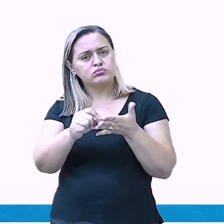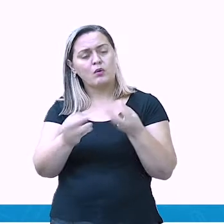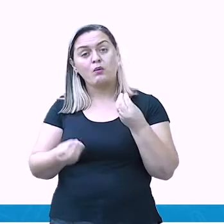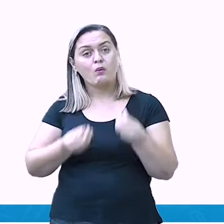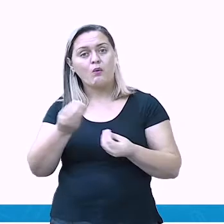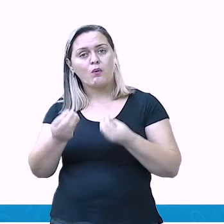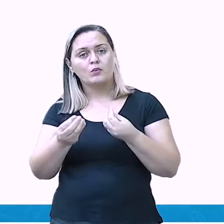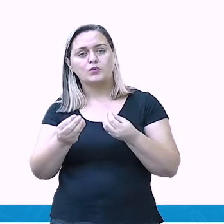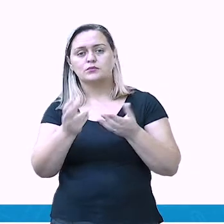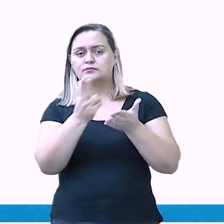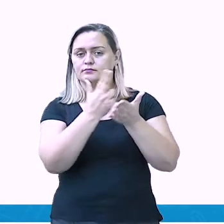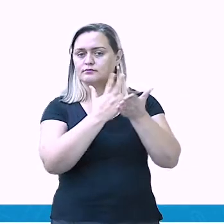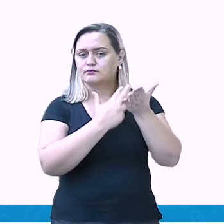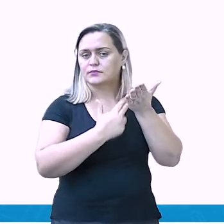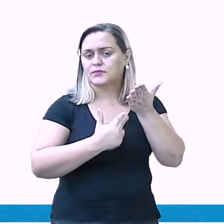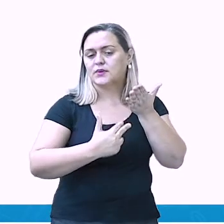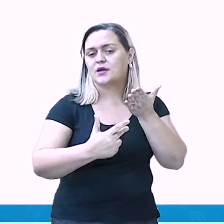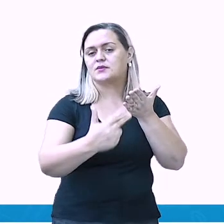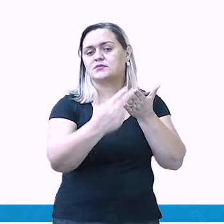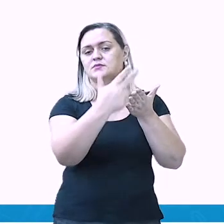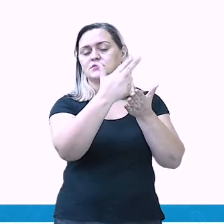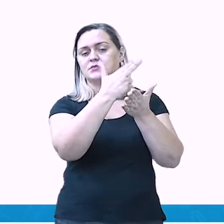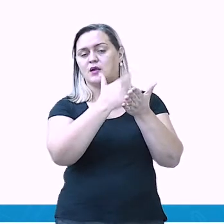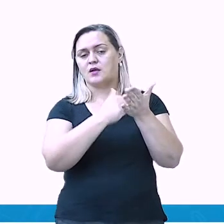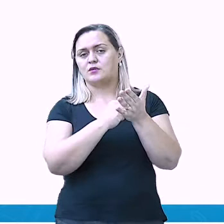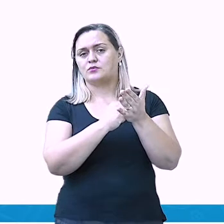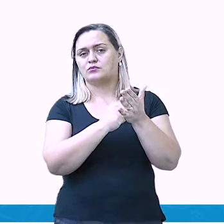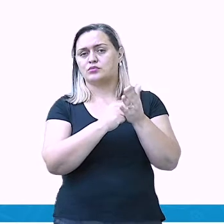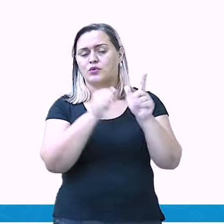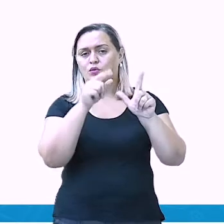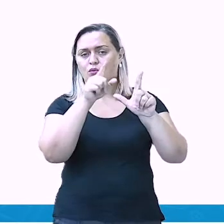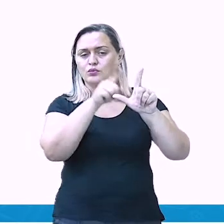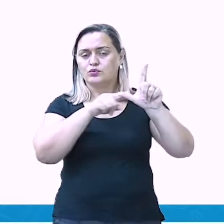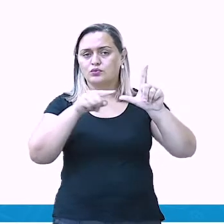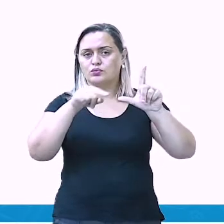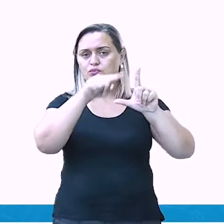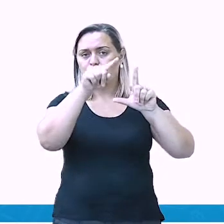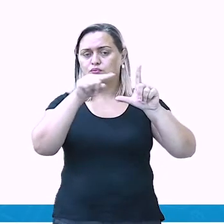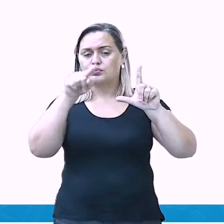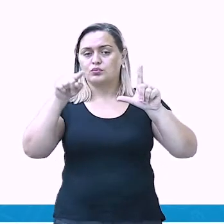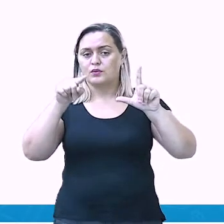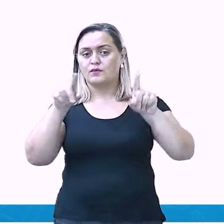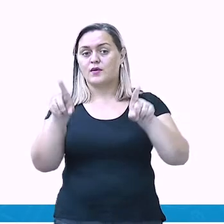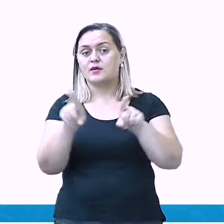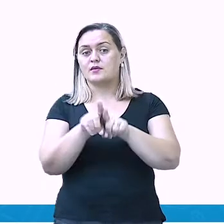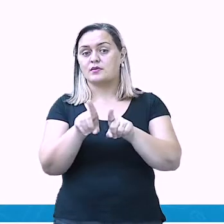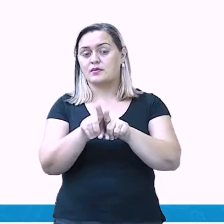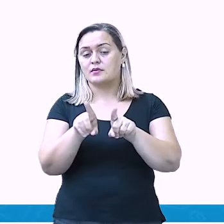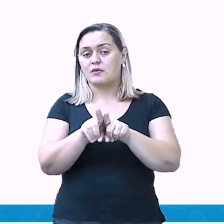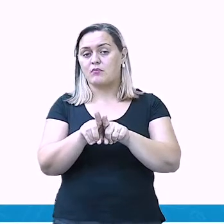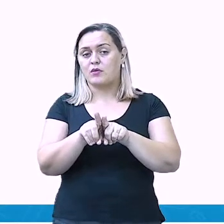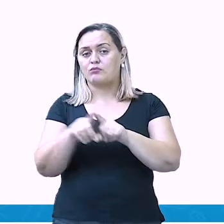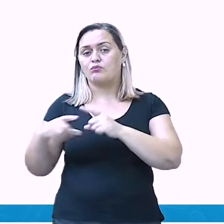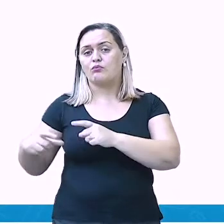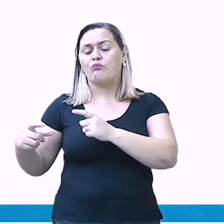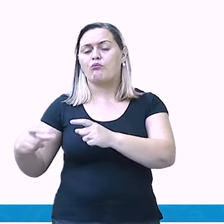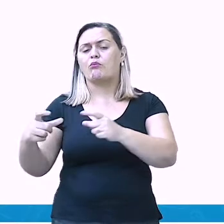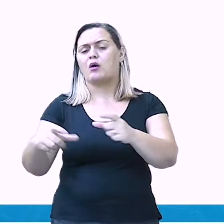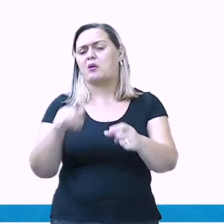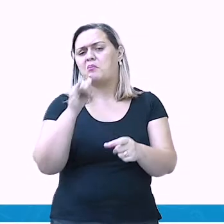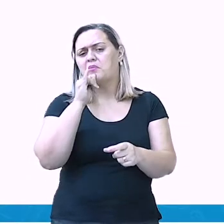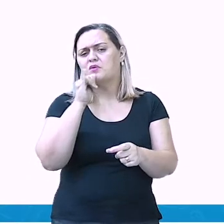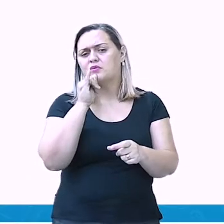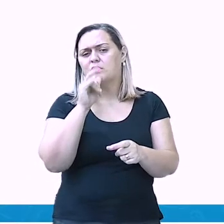linguagens gráficas, a disposição espacial de elementos naturais e culturais, como rios,